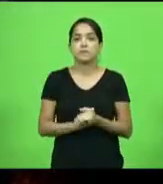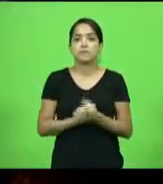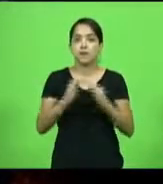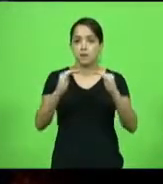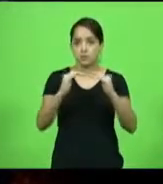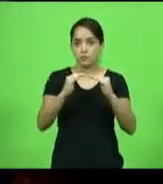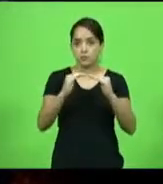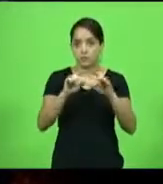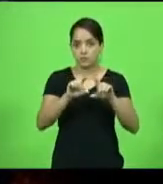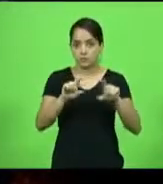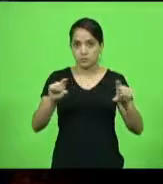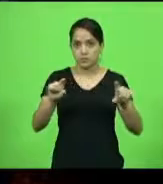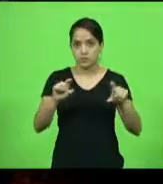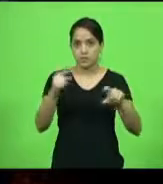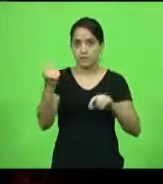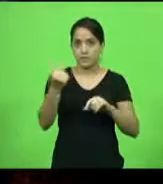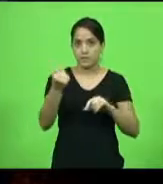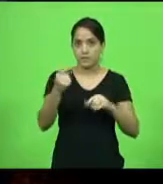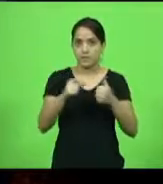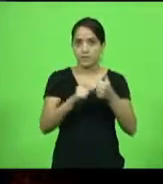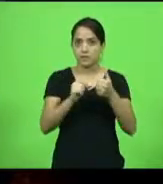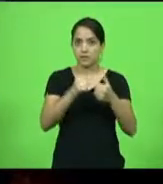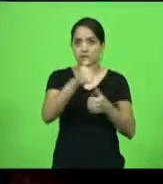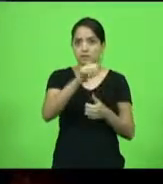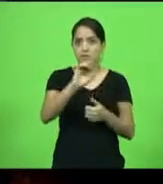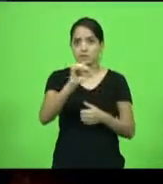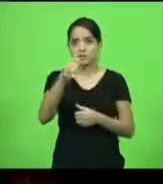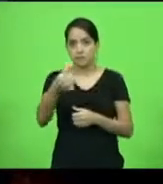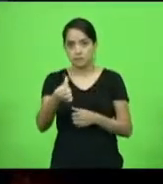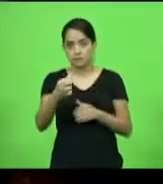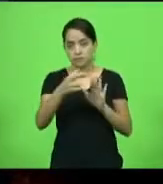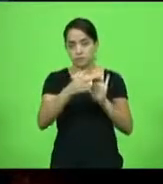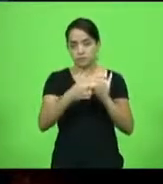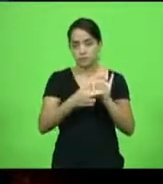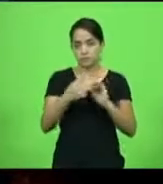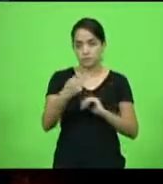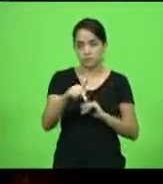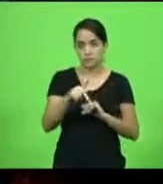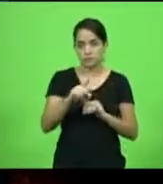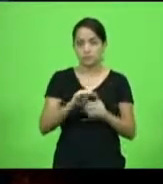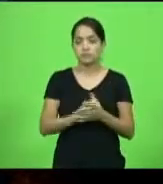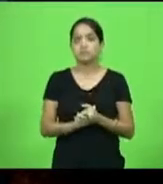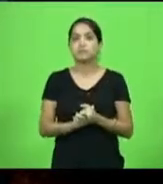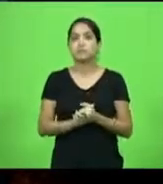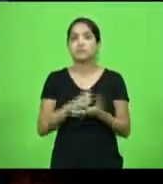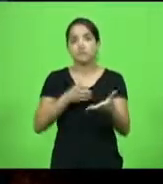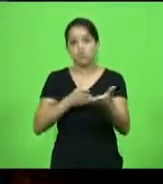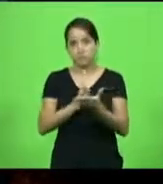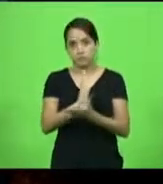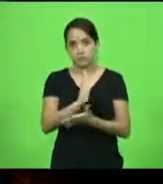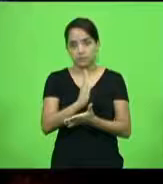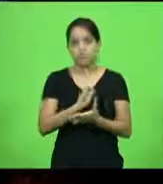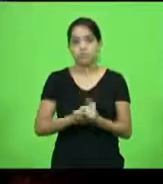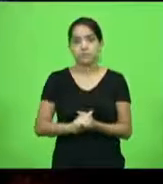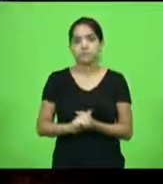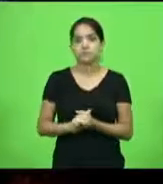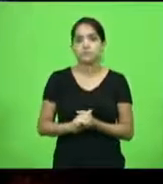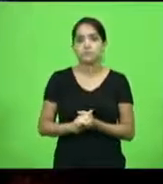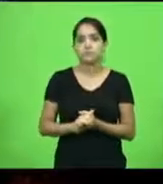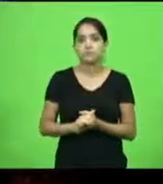em consonância com o parágrafo 1º do artigo 106 do Regimento Interno, o senhor presidente deu a por aprovada.